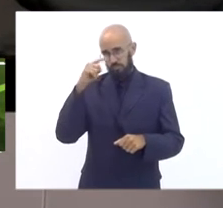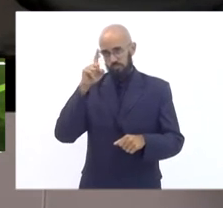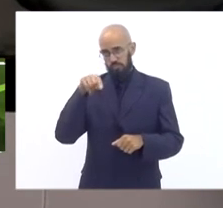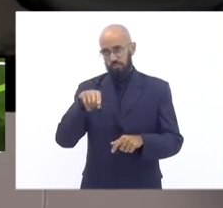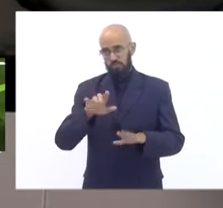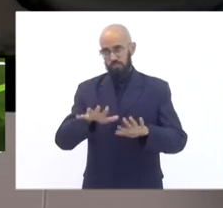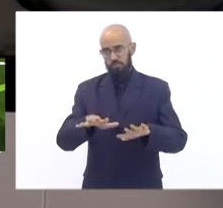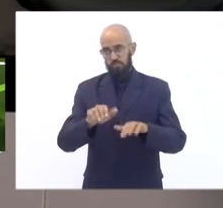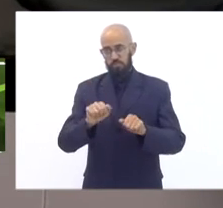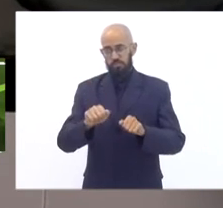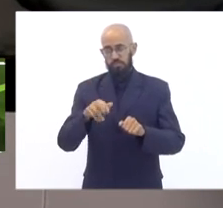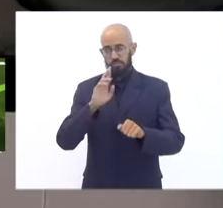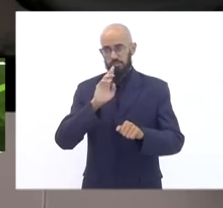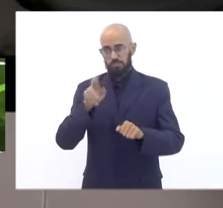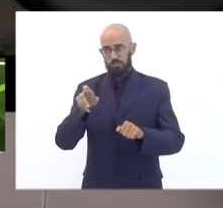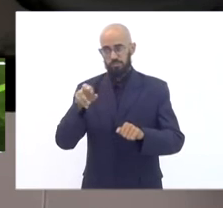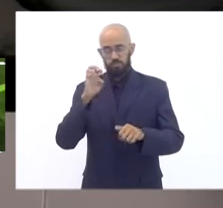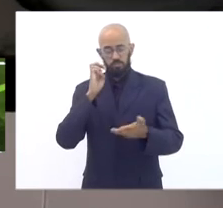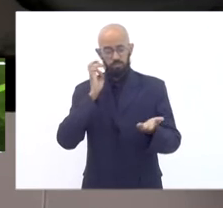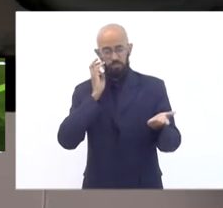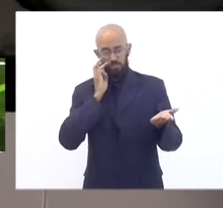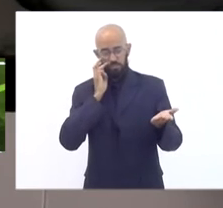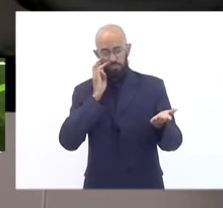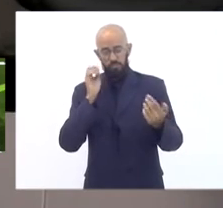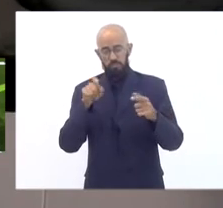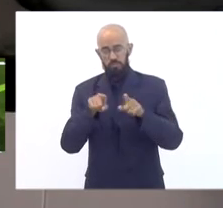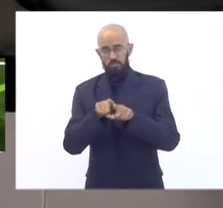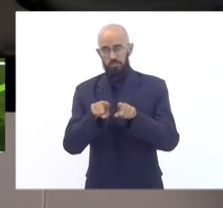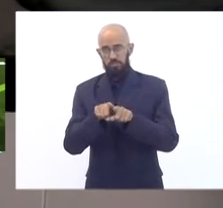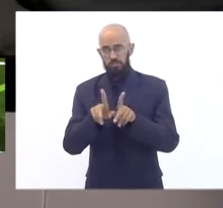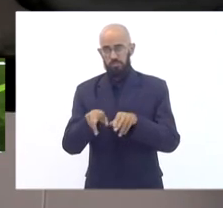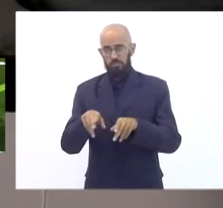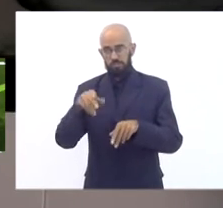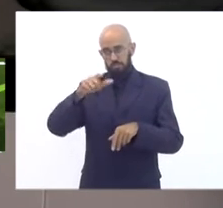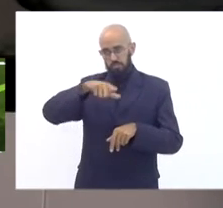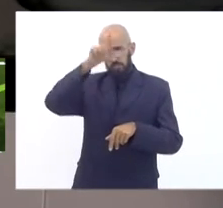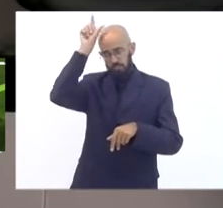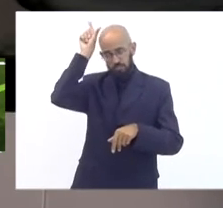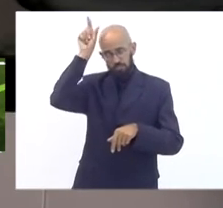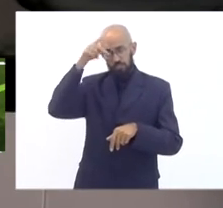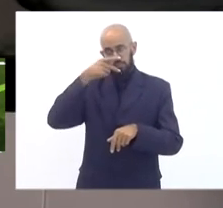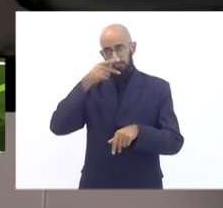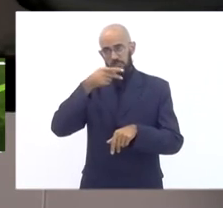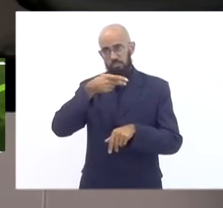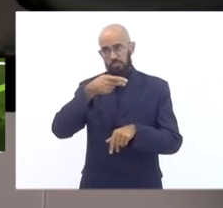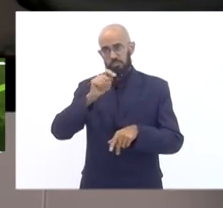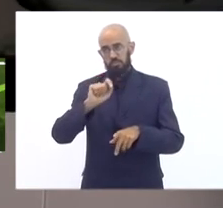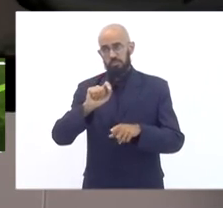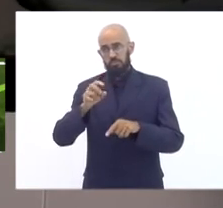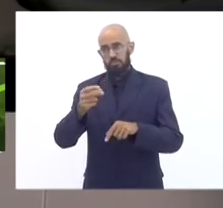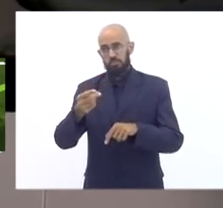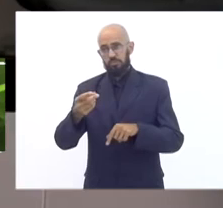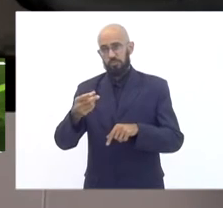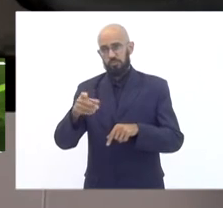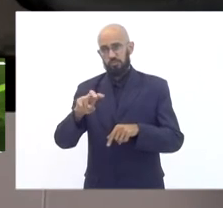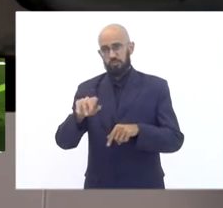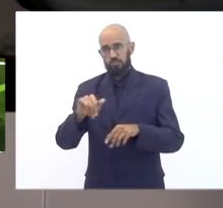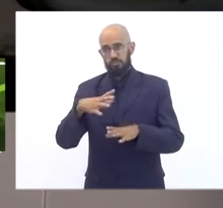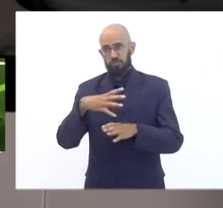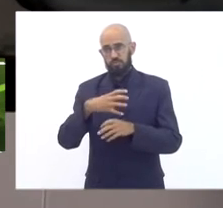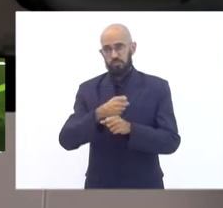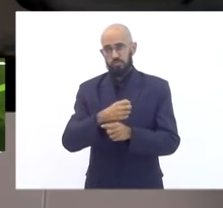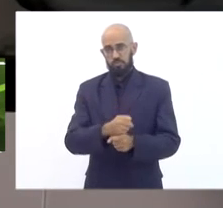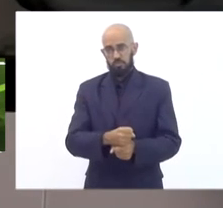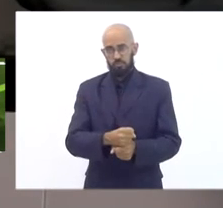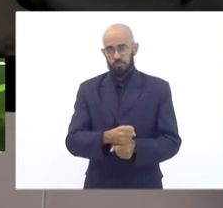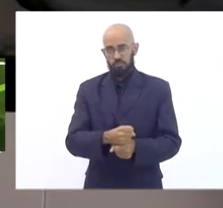pergunta do deputado Valdec e conforme também o deputado Luiz Paulo falou, é que os valores que serão calculados, serão a